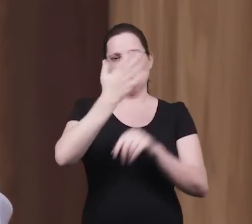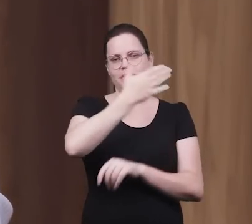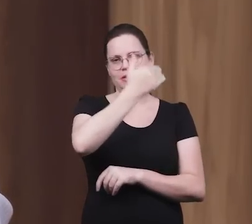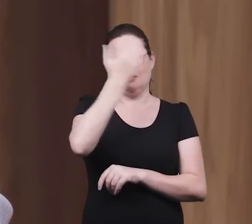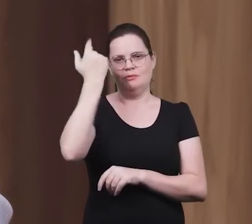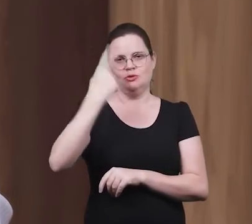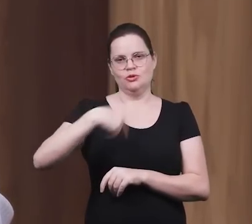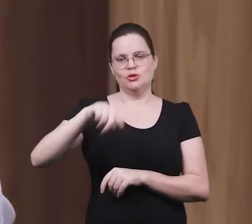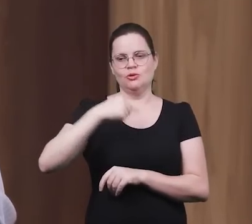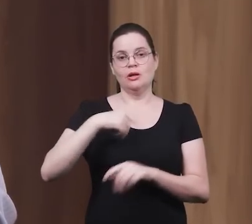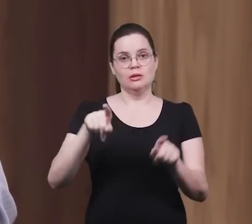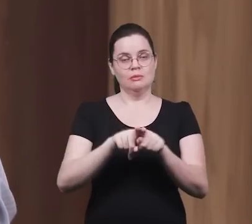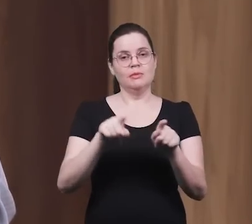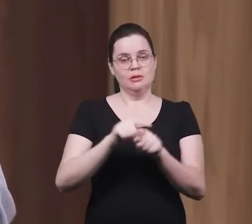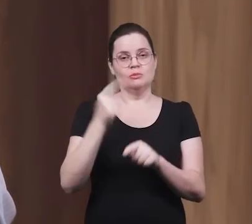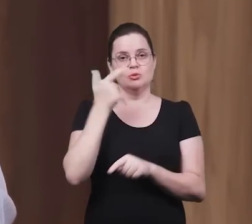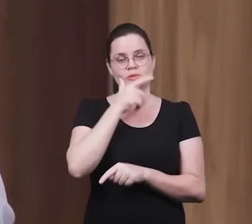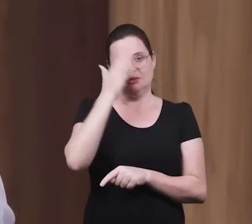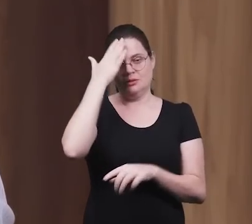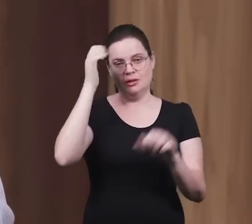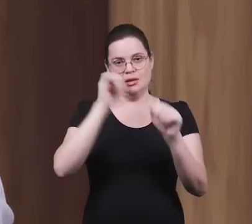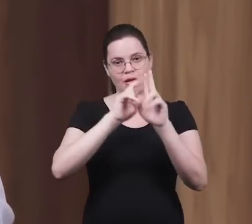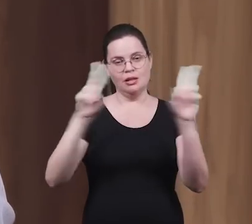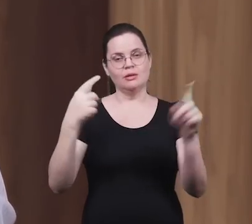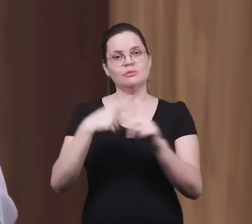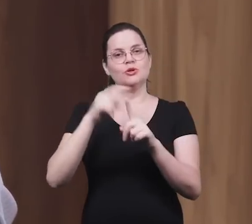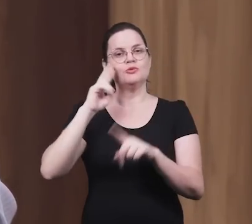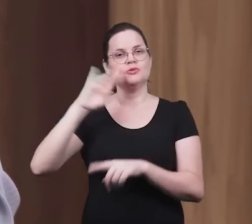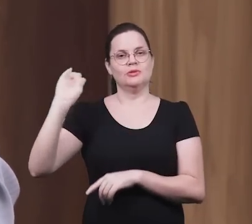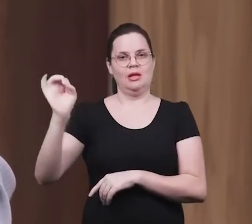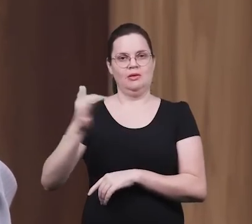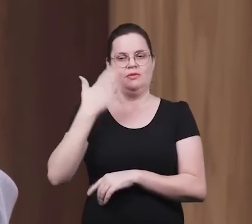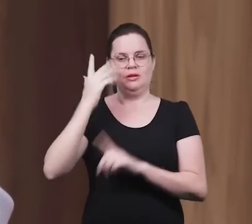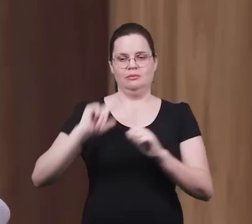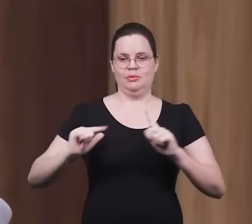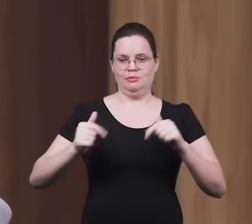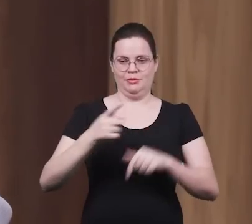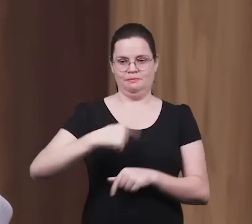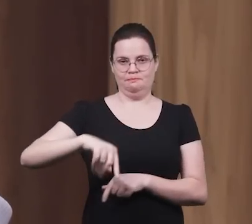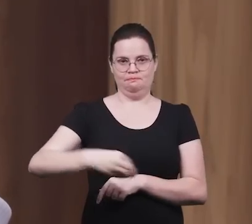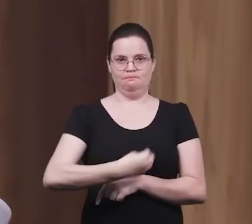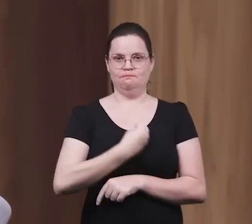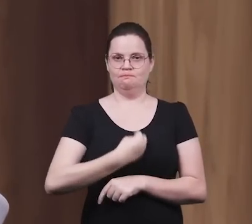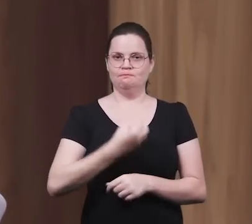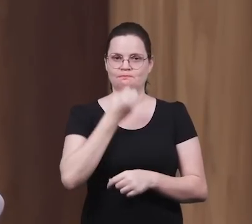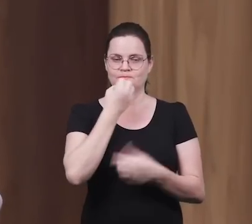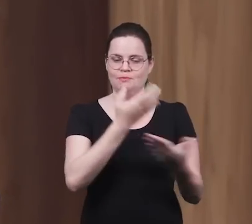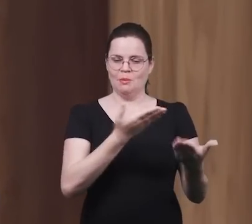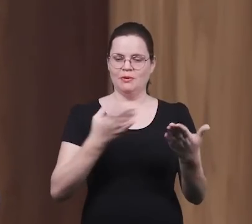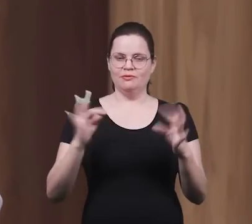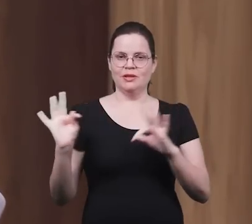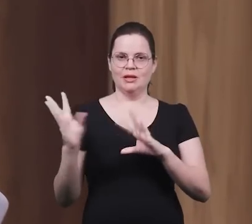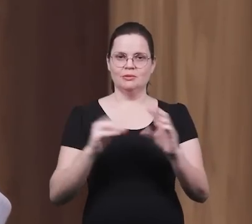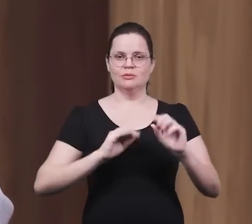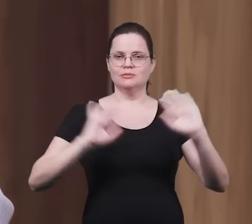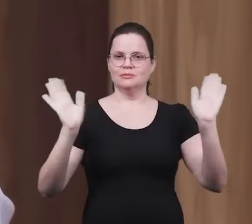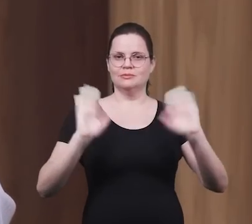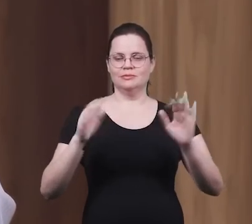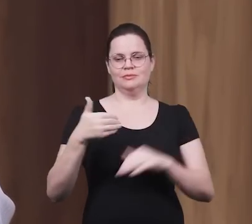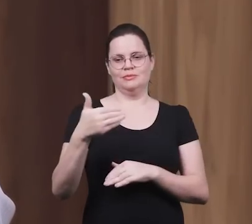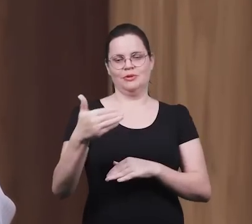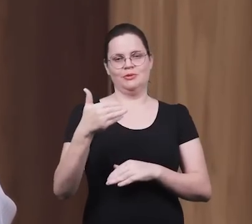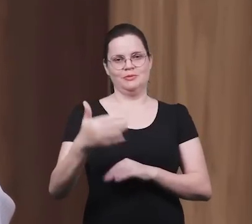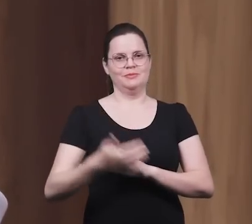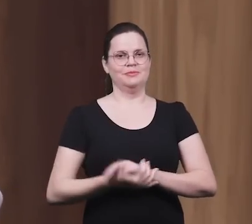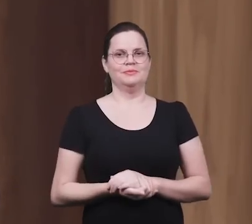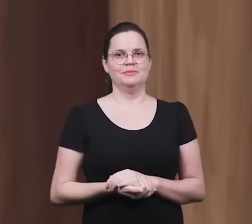este ensino que nós estamos alcançando no Senhor e o Senhor tem operado em nós. Sejam todos muito bem-vindos